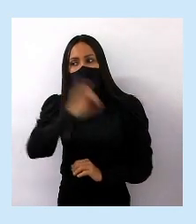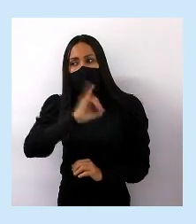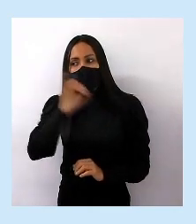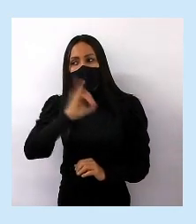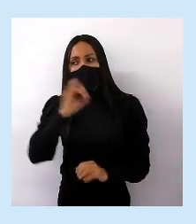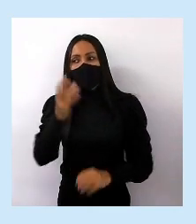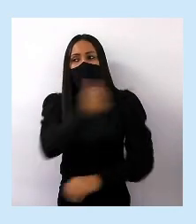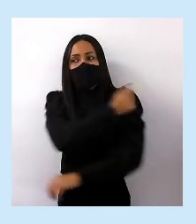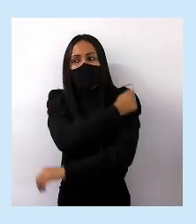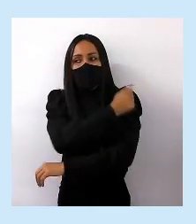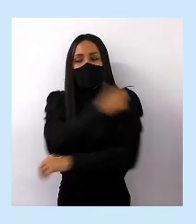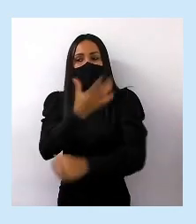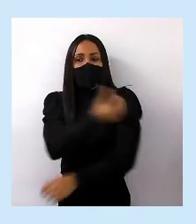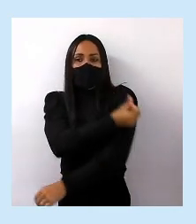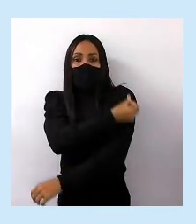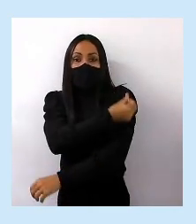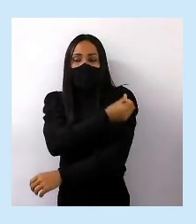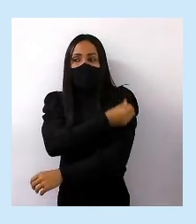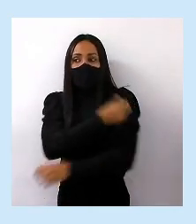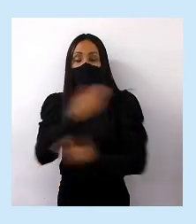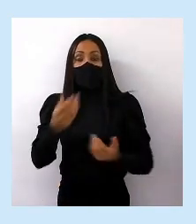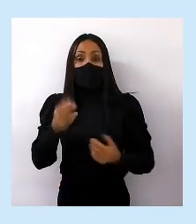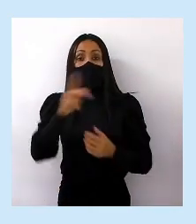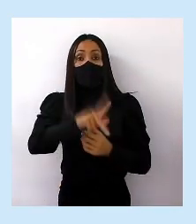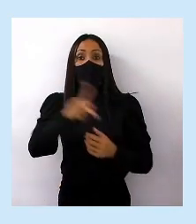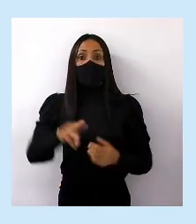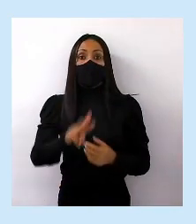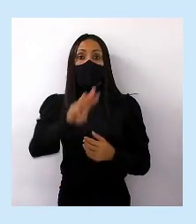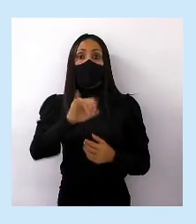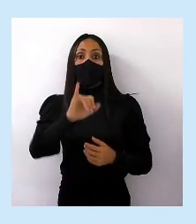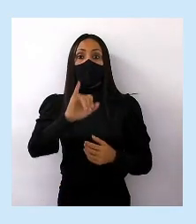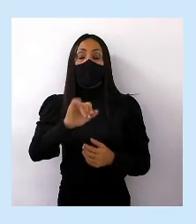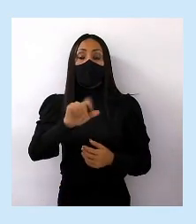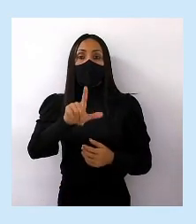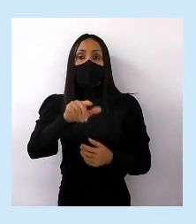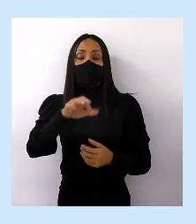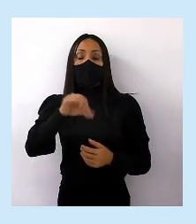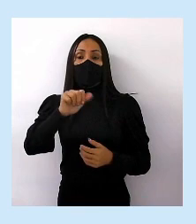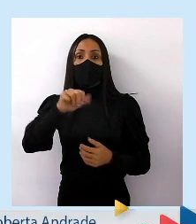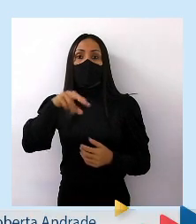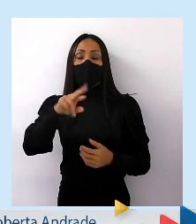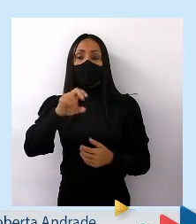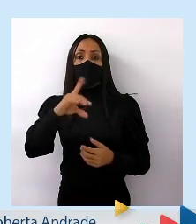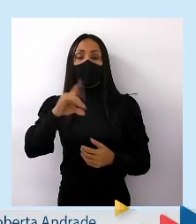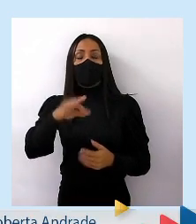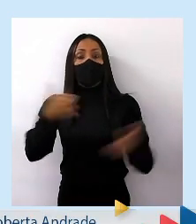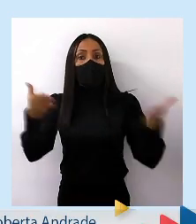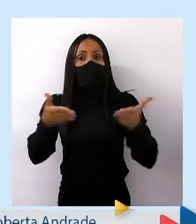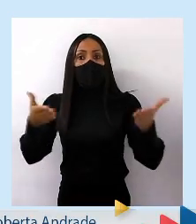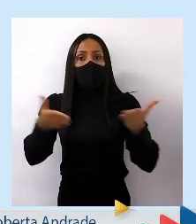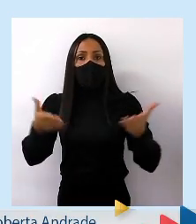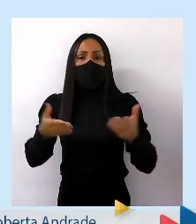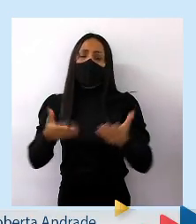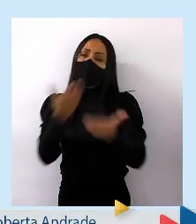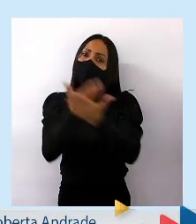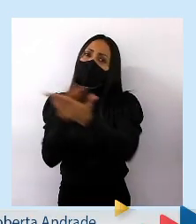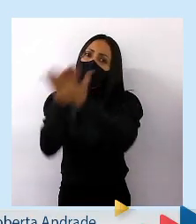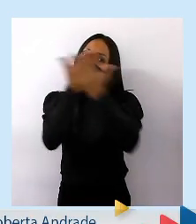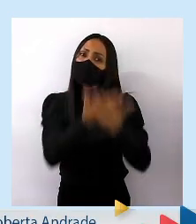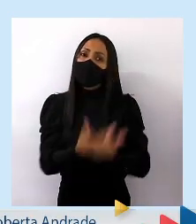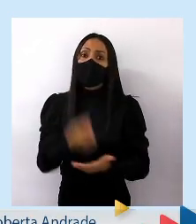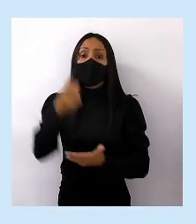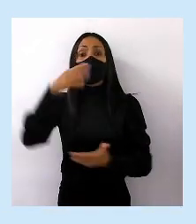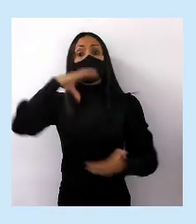Olá, ferinhas do sexto ano, aqui é o professor Will Rodrigues. Estou aqui para dar essa aula para vocês de